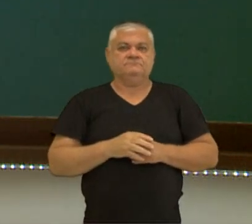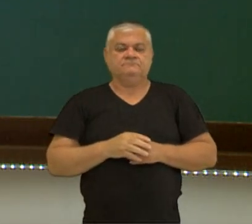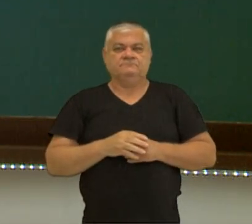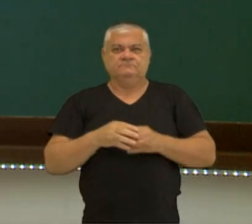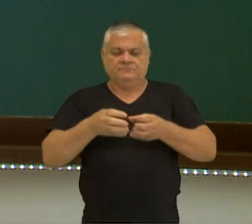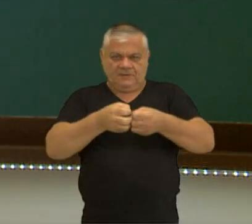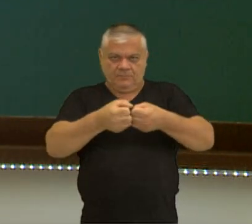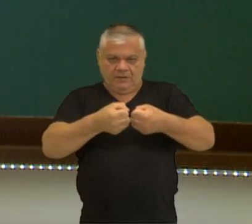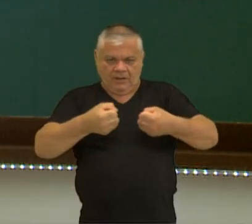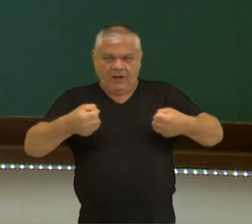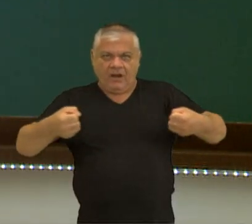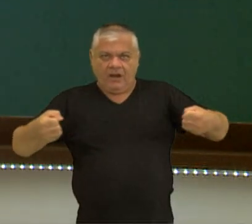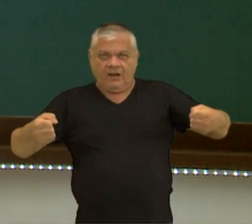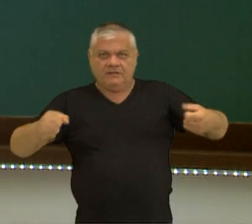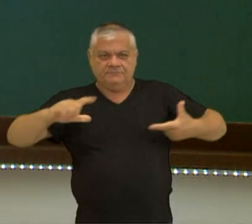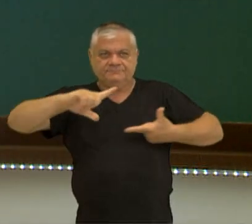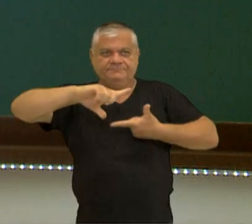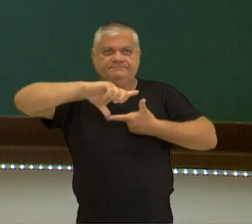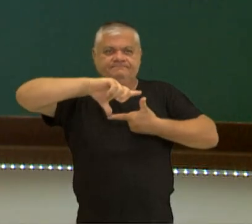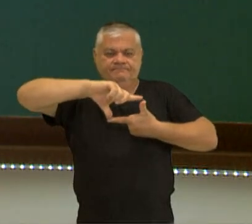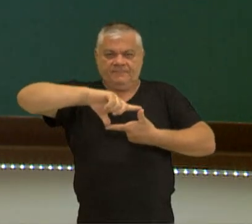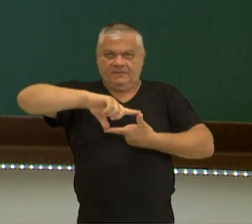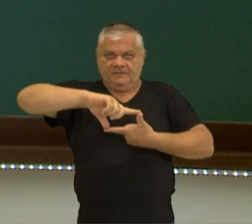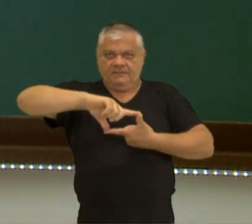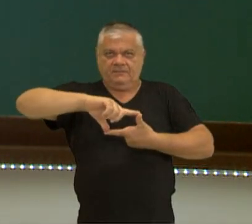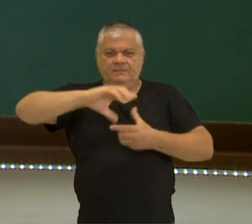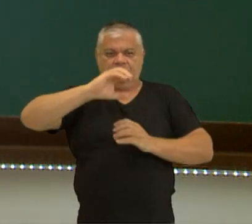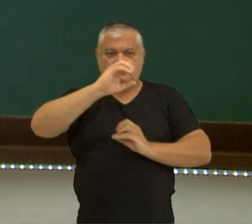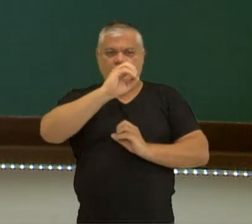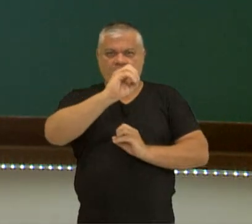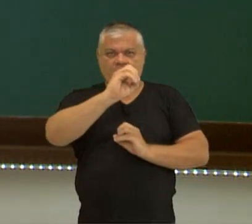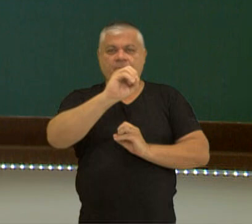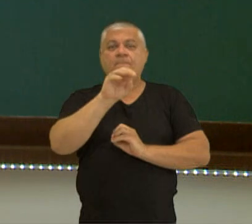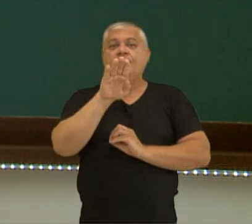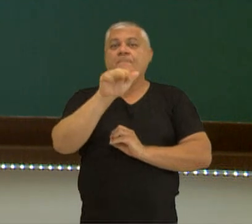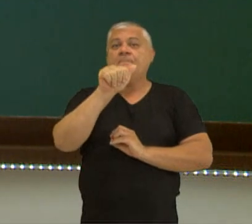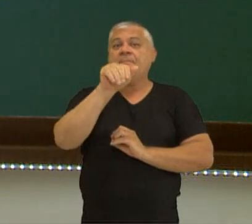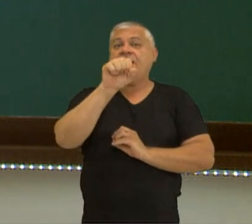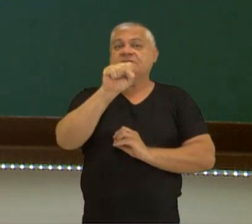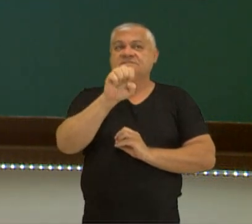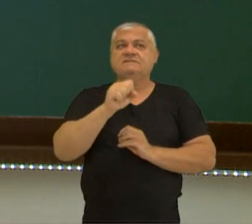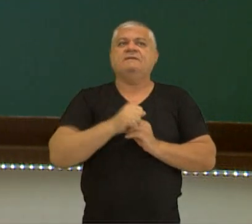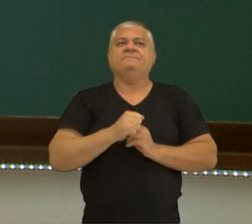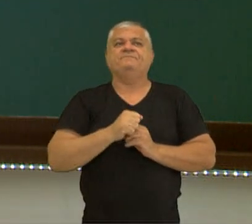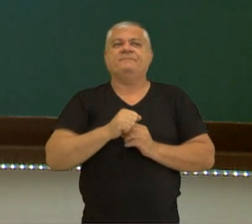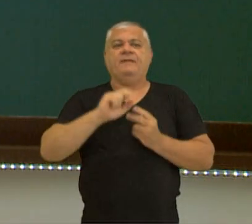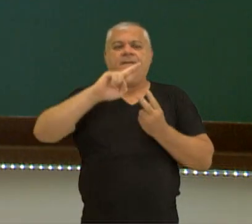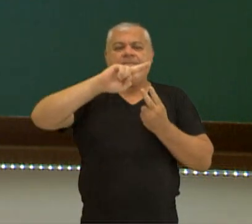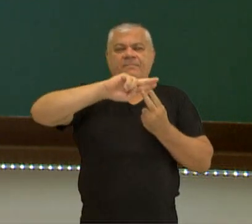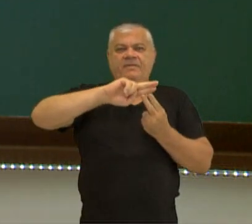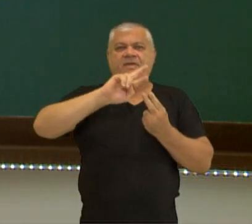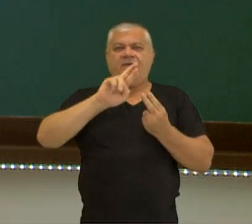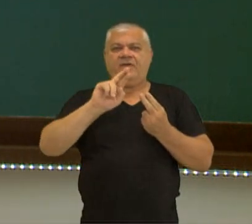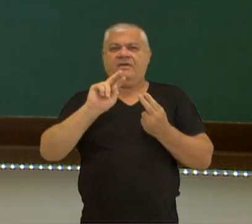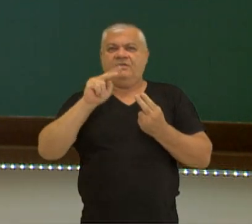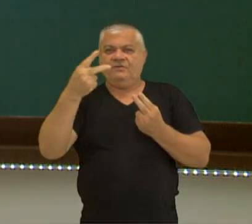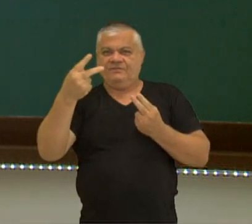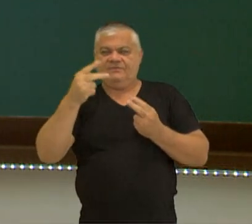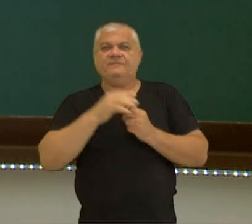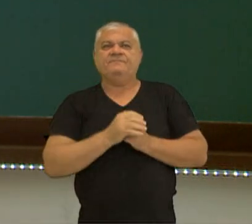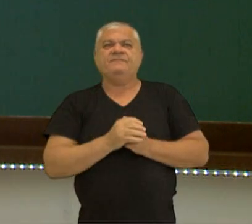abrimos no cilindro reto, né? O que que a gente tinha? Duas áreas da base, que é πr ao quadrado, e a área lateral, que